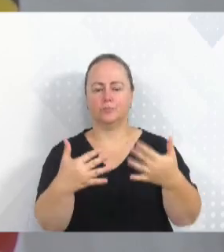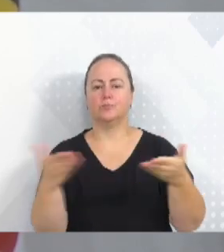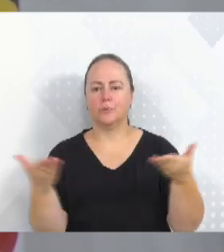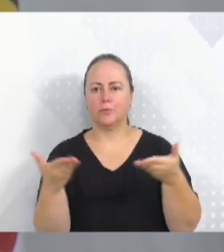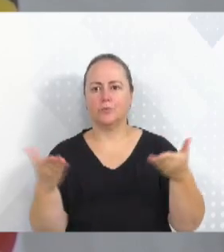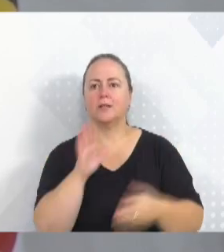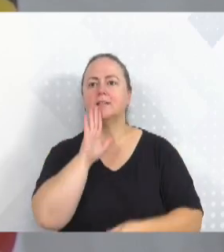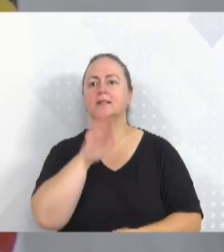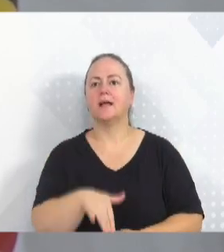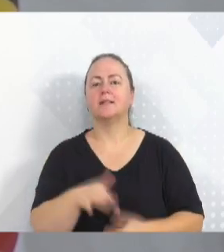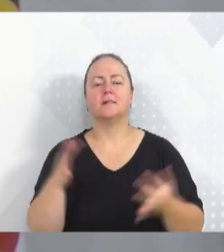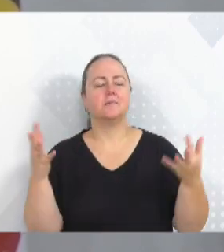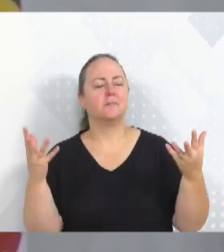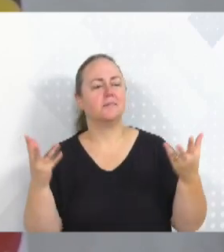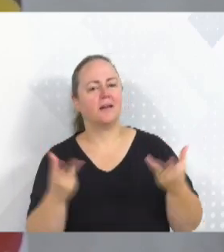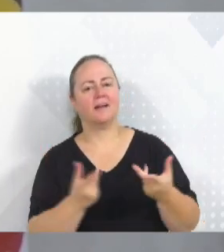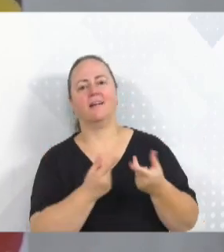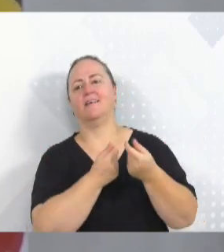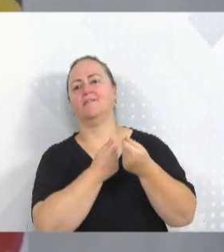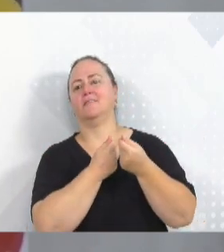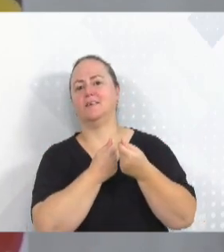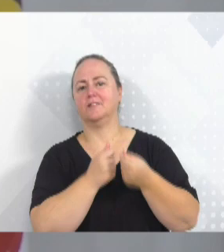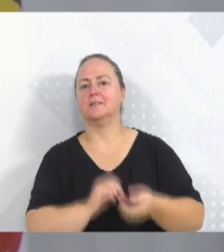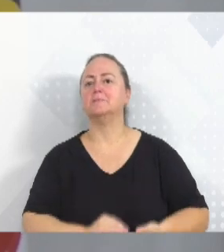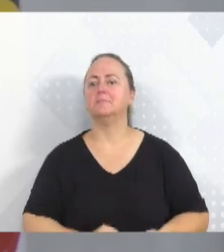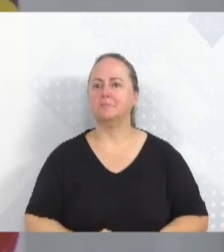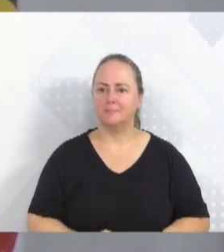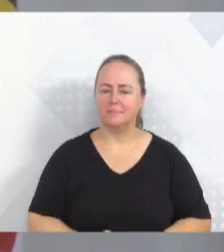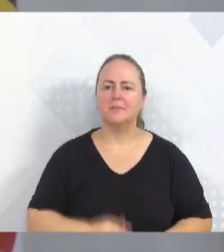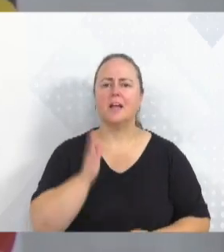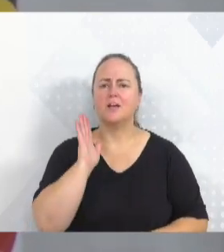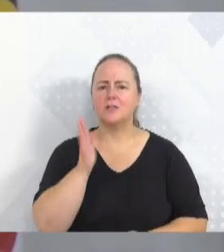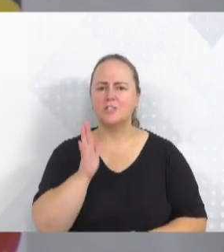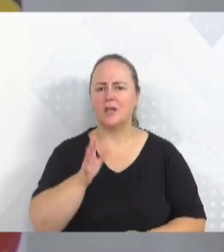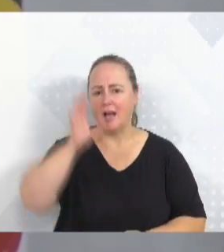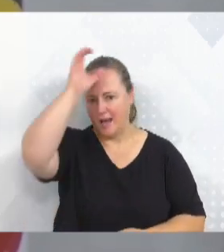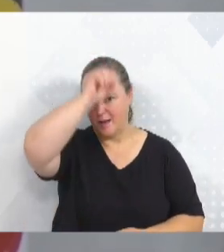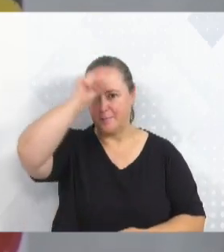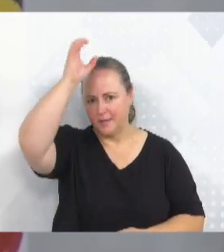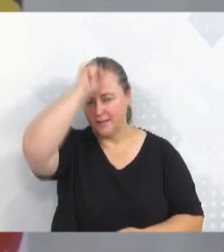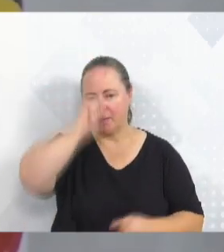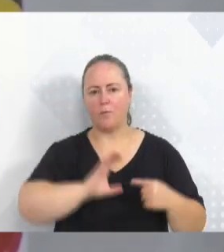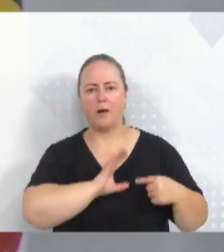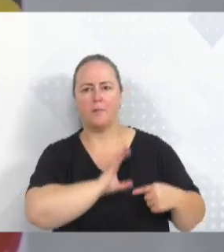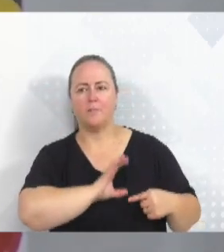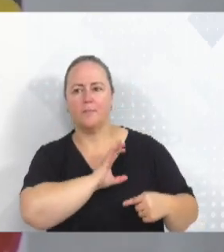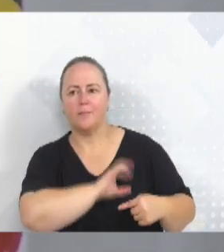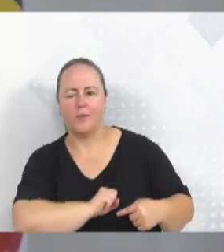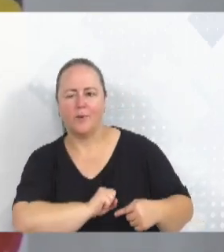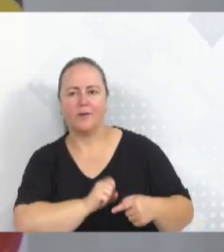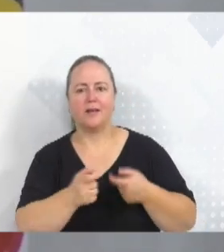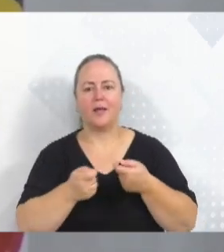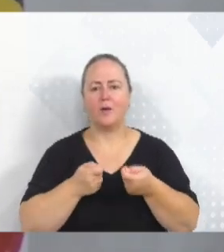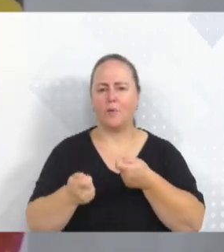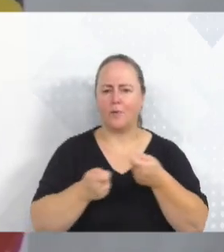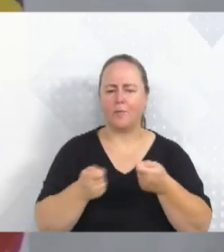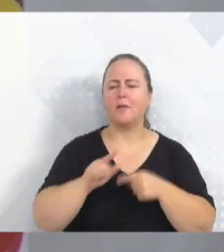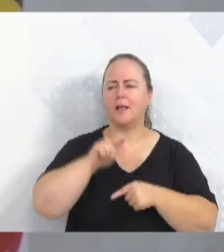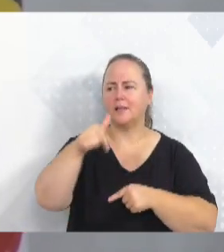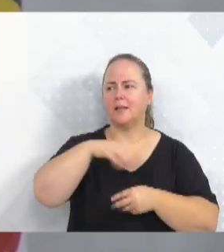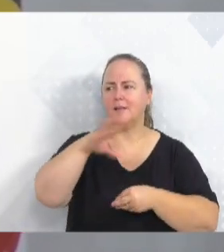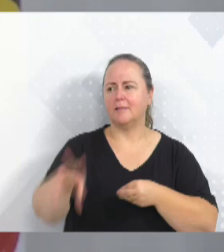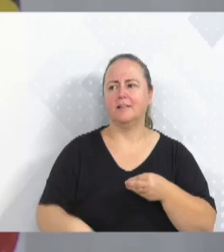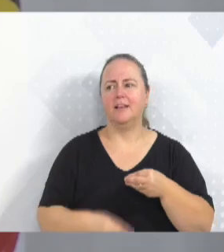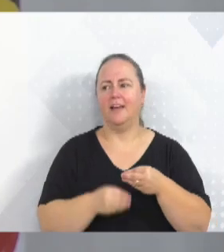maravilhosa onde já tivemos o ensinamento de amor o ensinamento de Economia que eu também quero fazer depois uma contribuição aqui